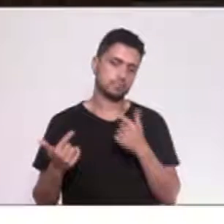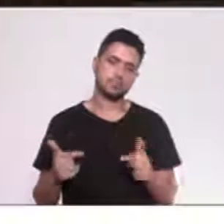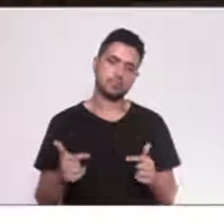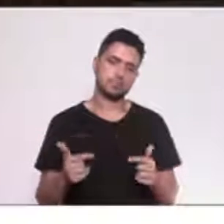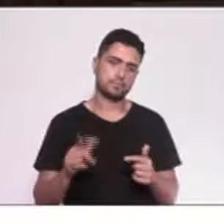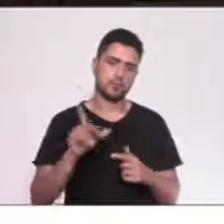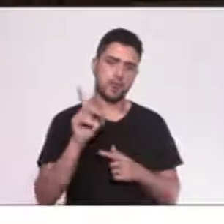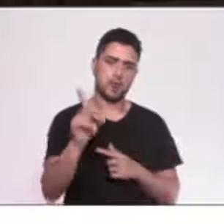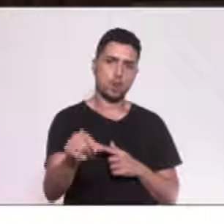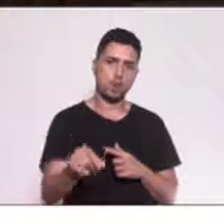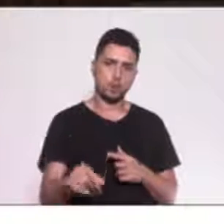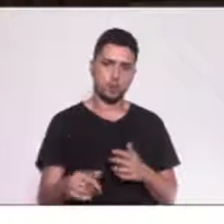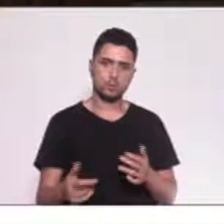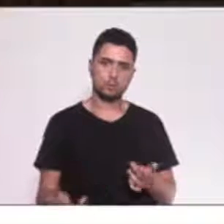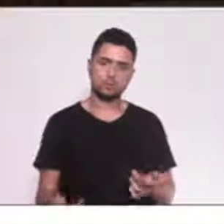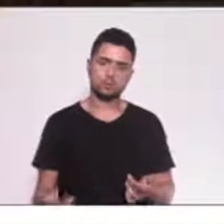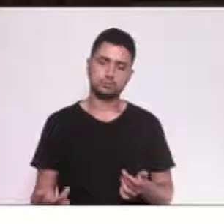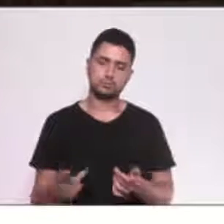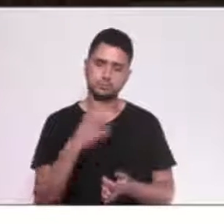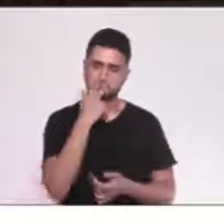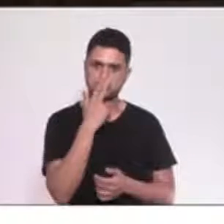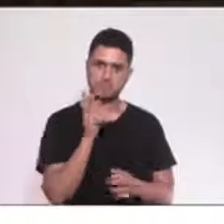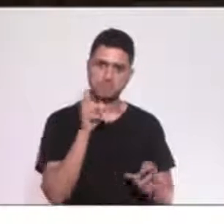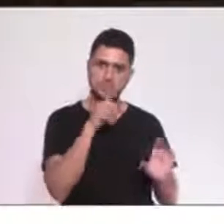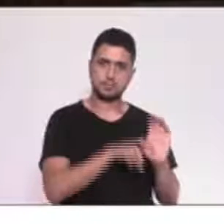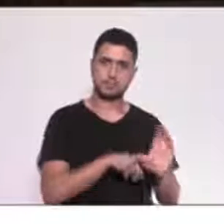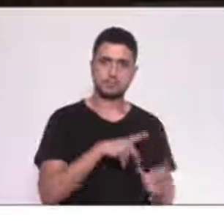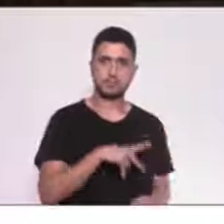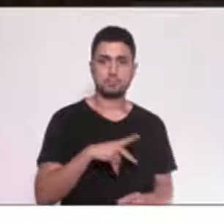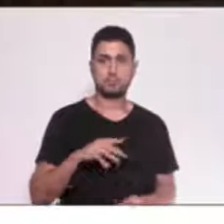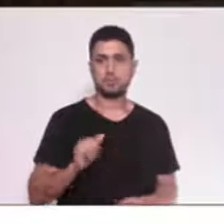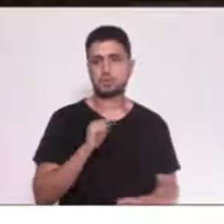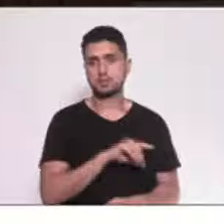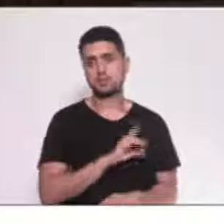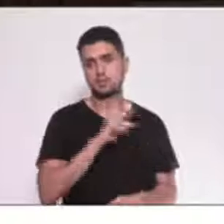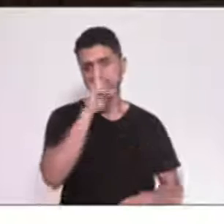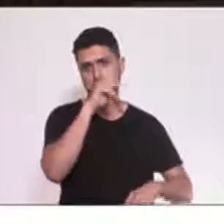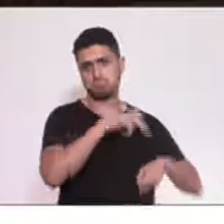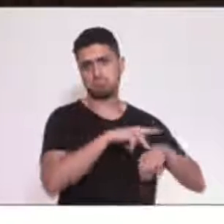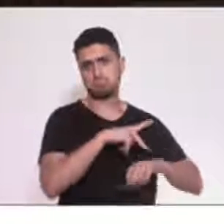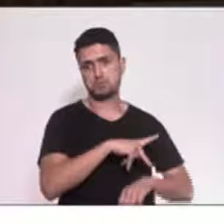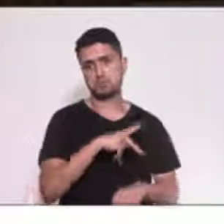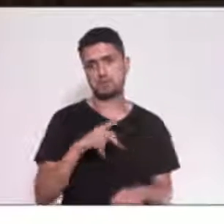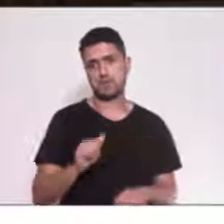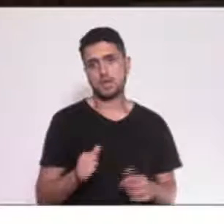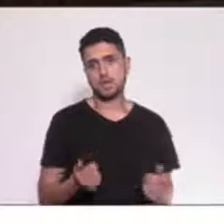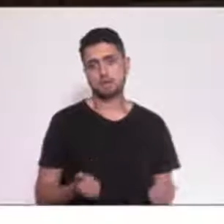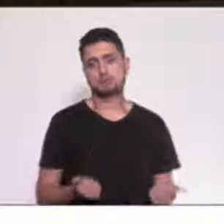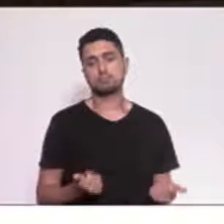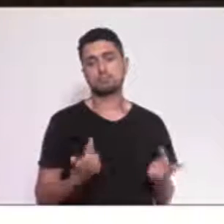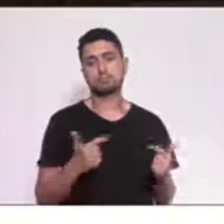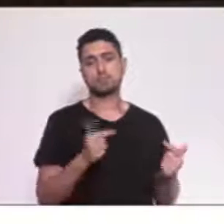ele se bastasse em si mesmo, sem nenhuma outra referência. Por mais que haja,